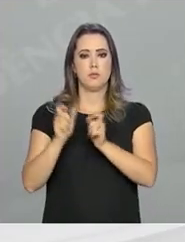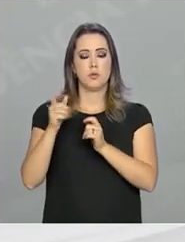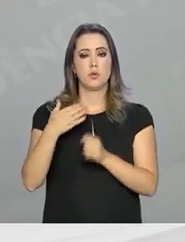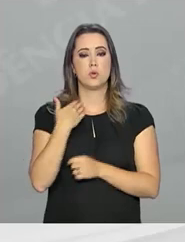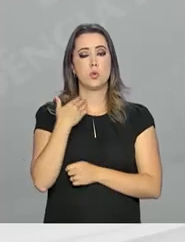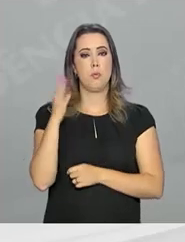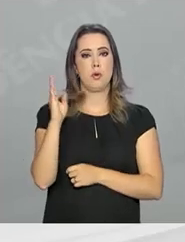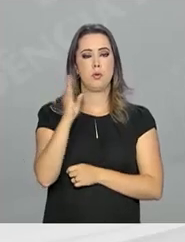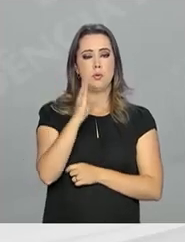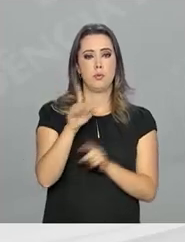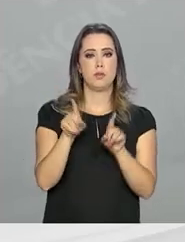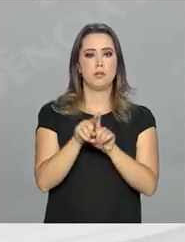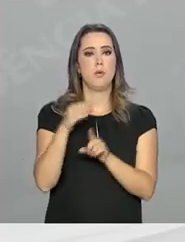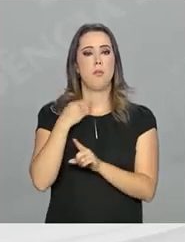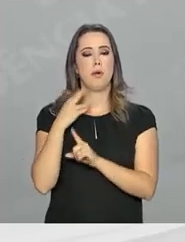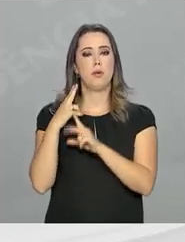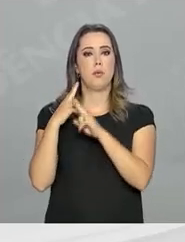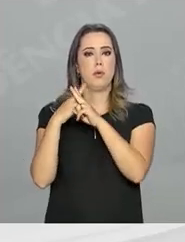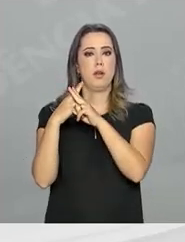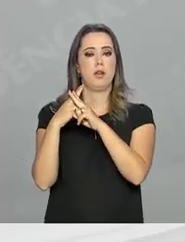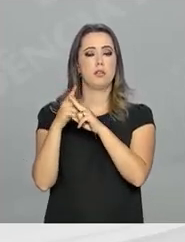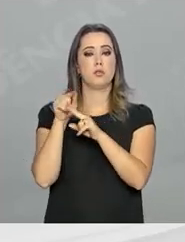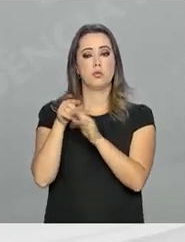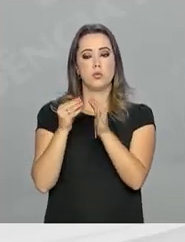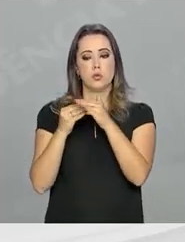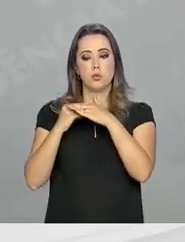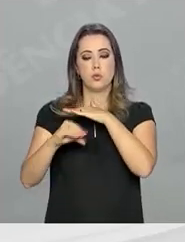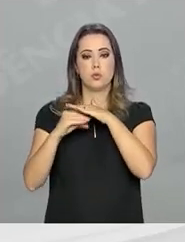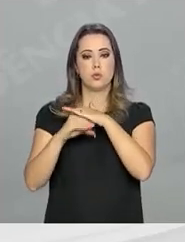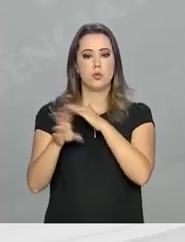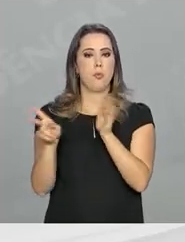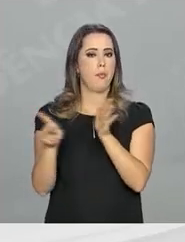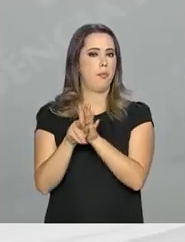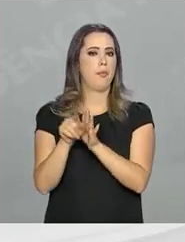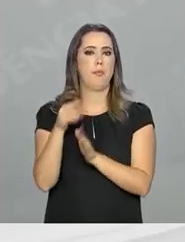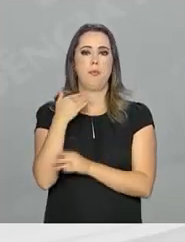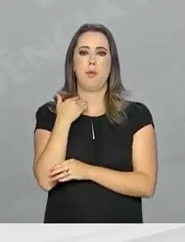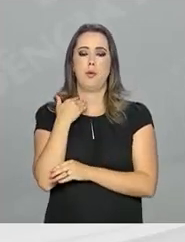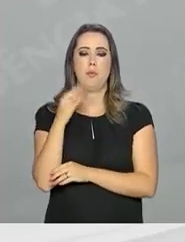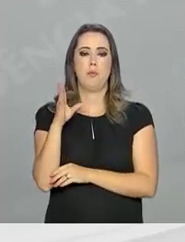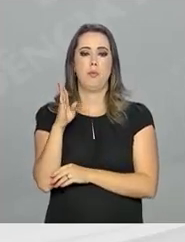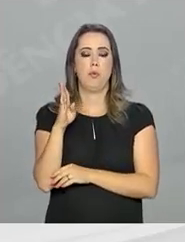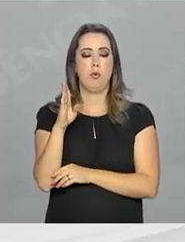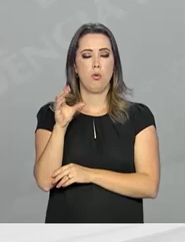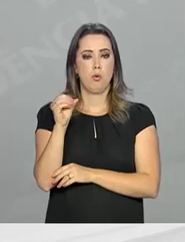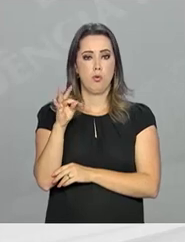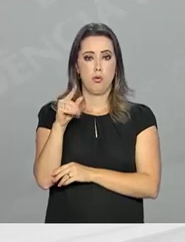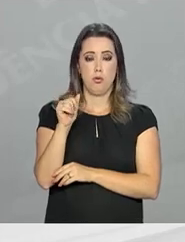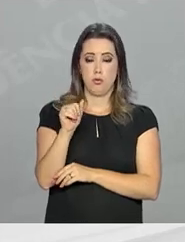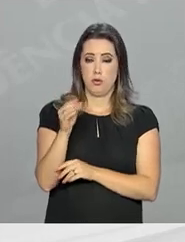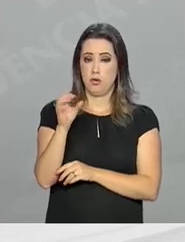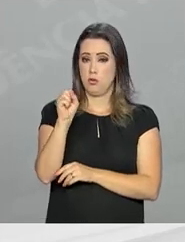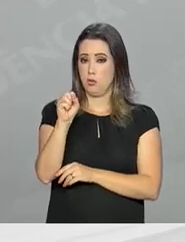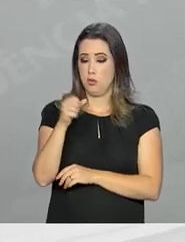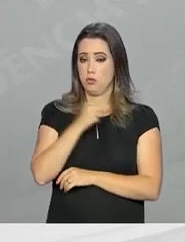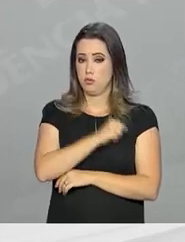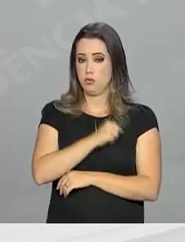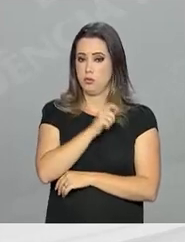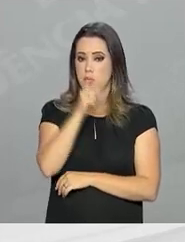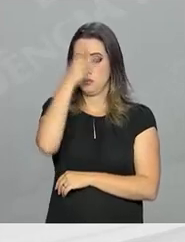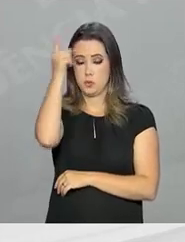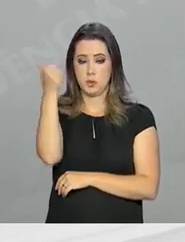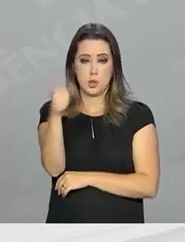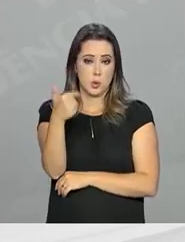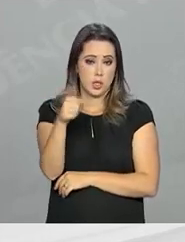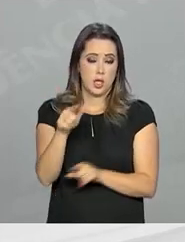banco do brasil e da caixa econômica federal o benefício cai direto na conta a partir do dia 8 de agosto quem não tem conta